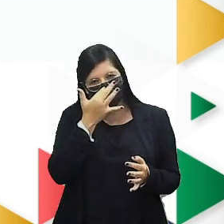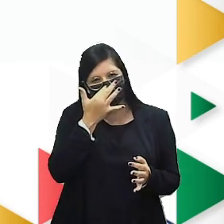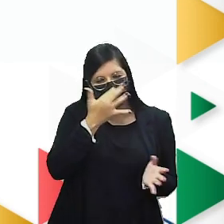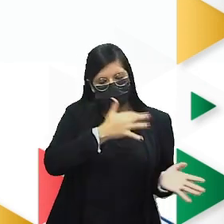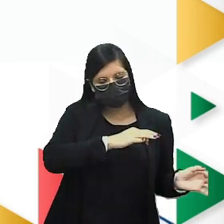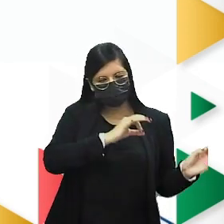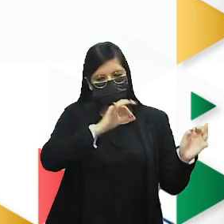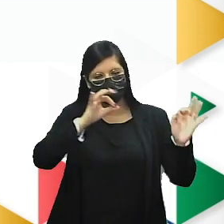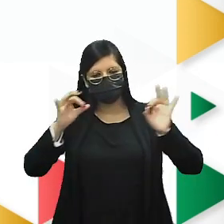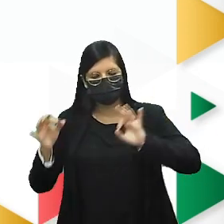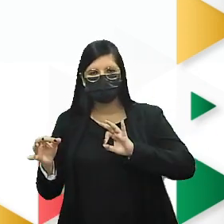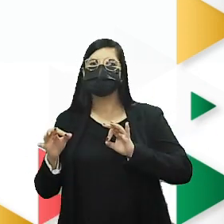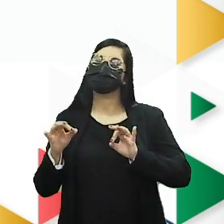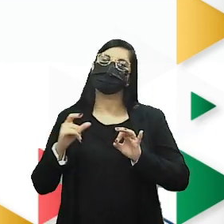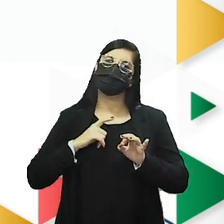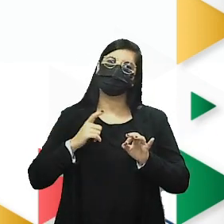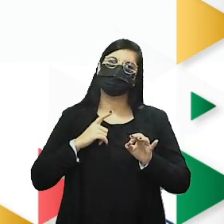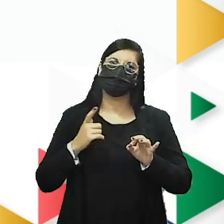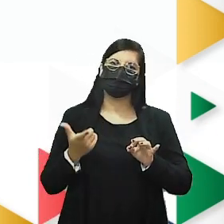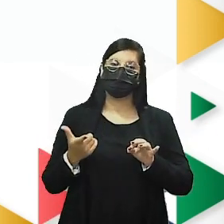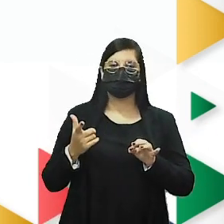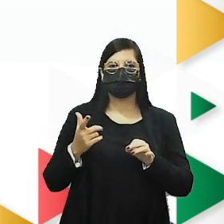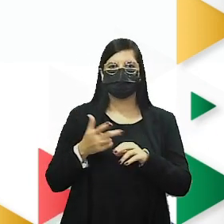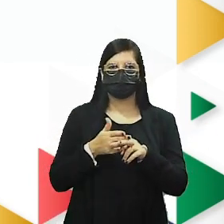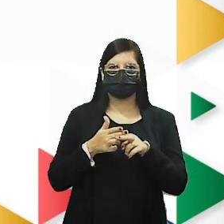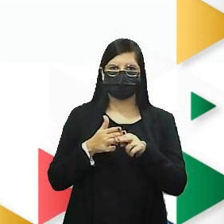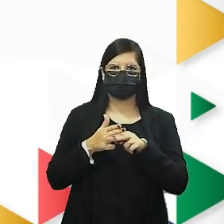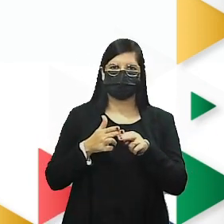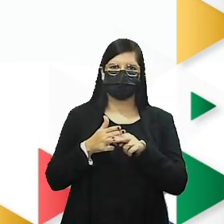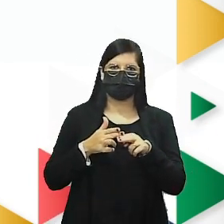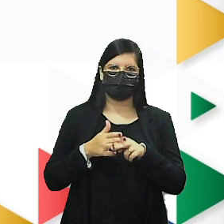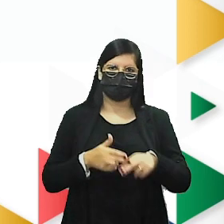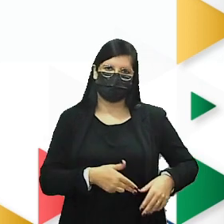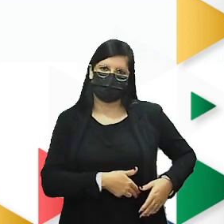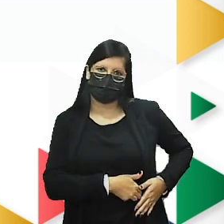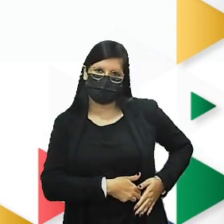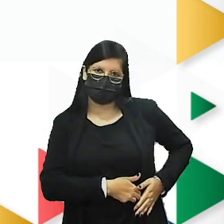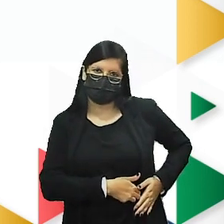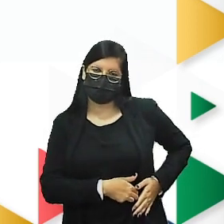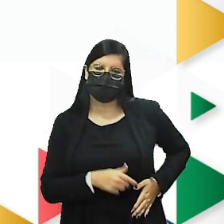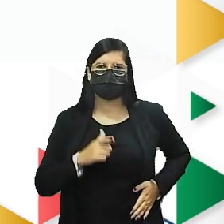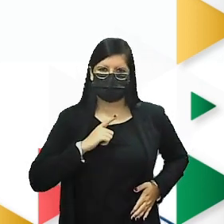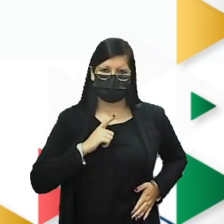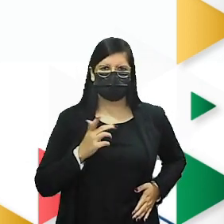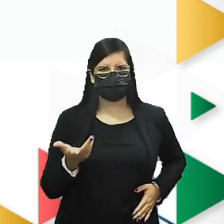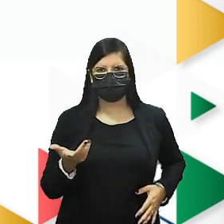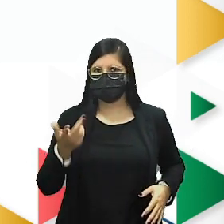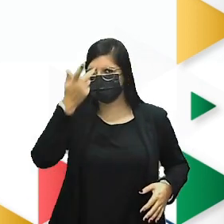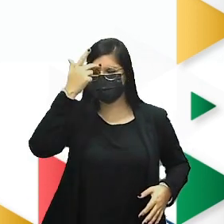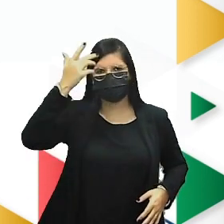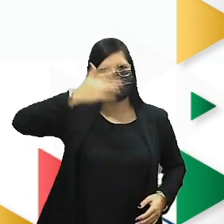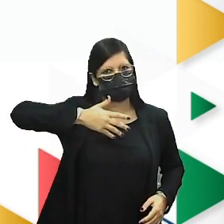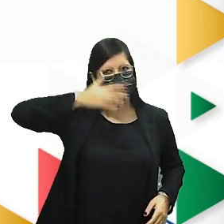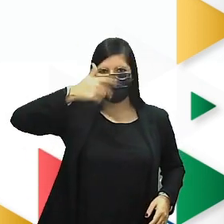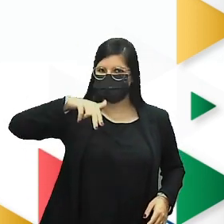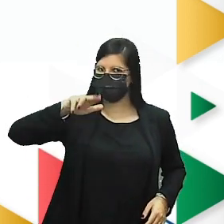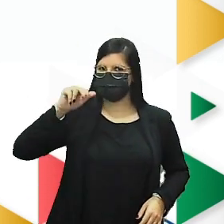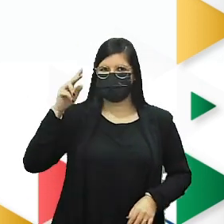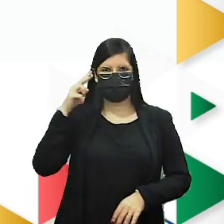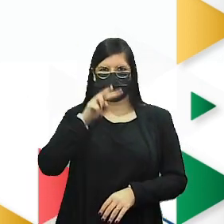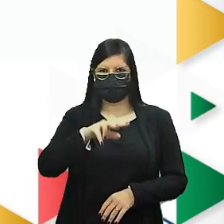que rezou a lenda urbana que tinha uma faca, um punhal dentro do Fofão. Então, nunca ninguém viu, eu nunca vi, mas